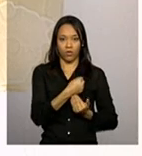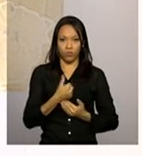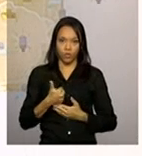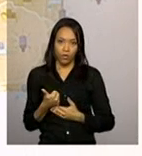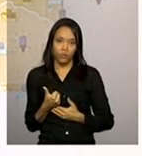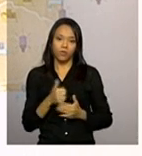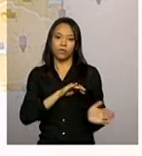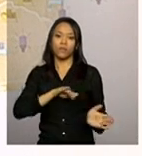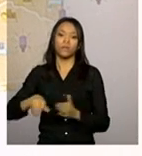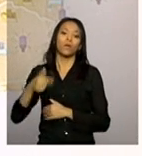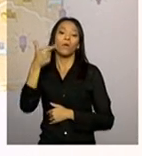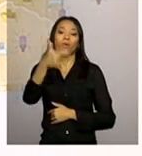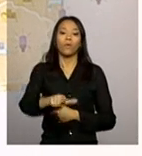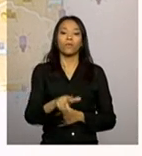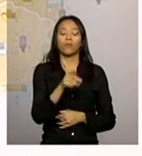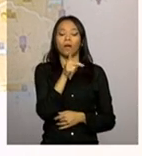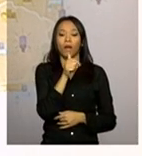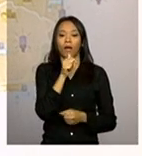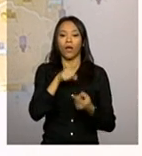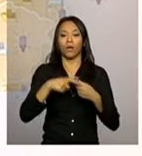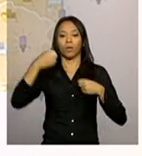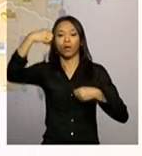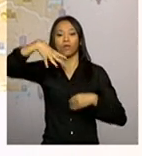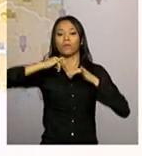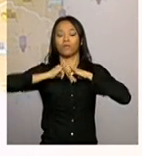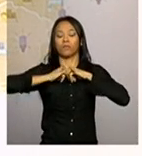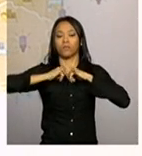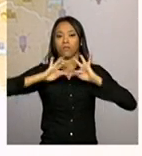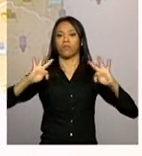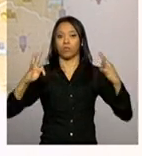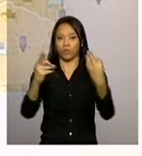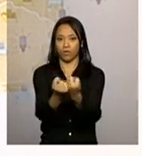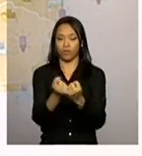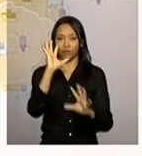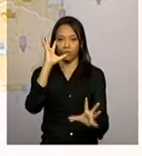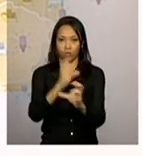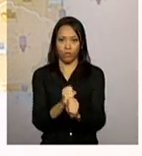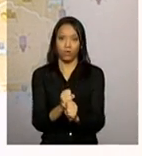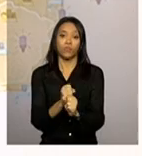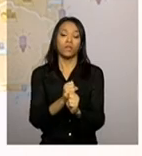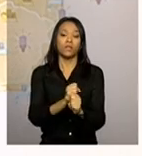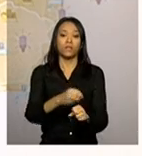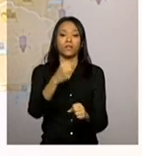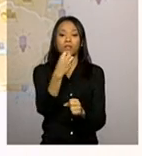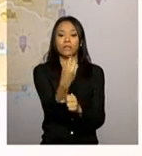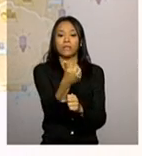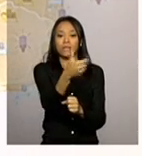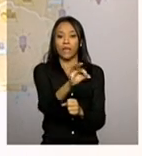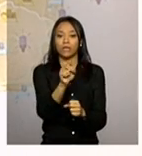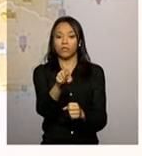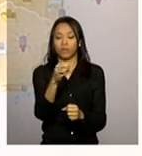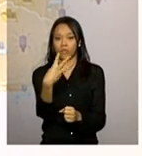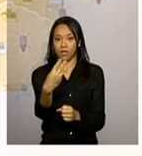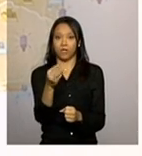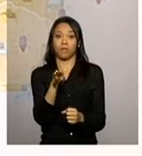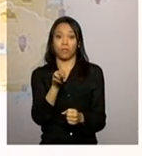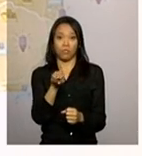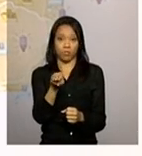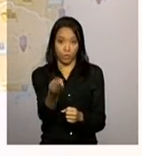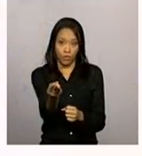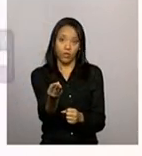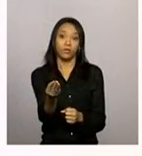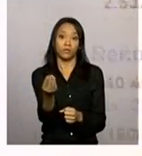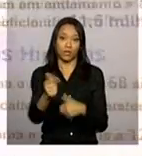2011. No eixo Água e Luz para Todos, nós concluímos o equivalente a 10,3 bilhões em ações